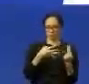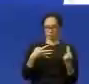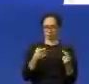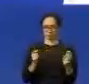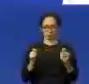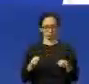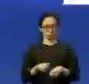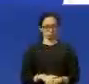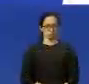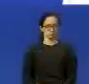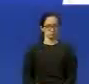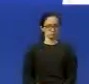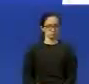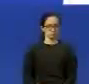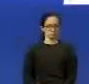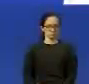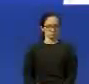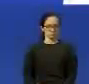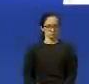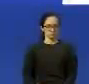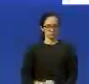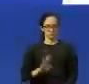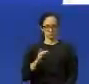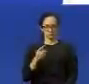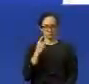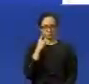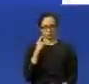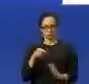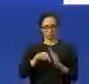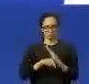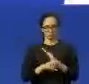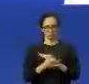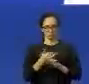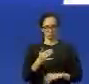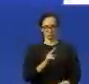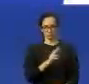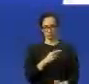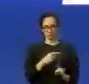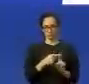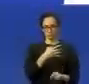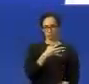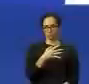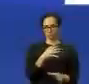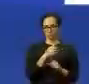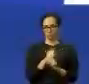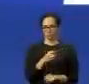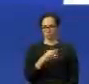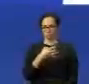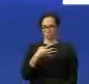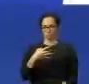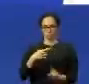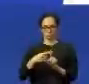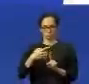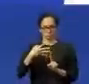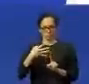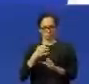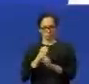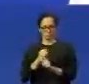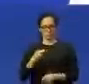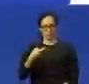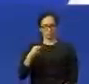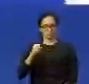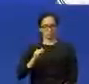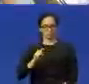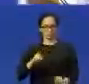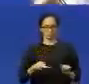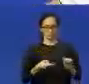14. Então, quer dizer que a profundidade às 16 horas era H mais 4, ou seja, 14 mais 4, 18,